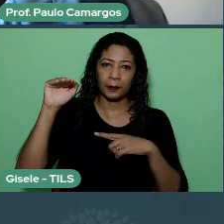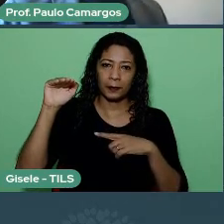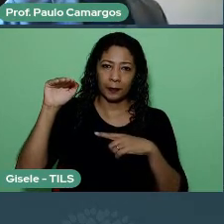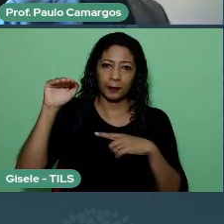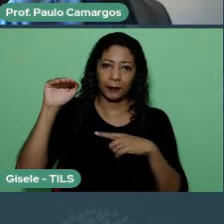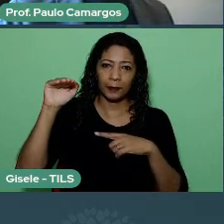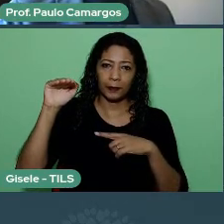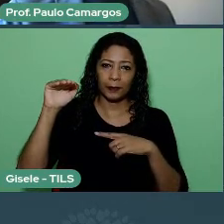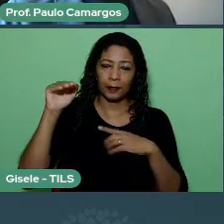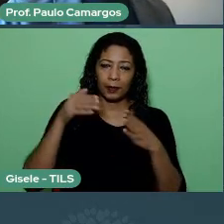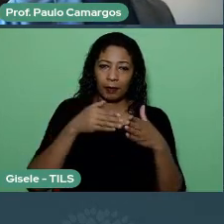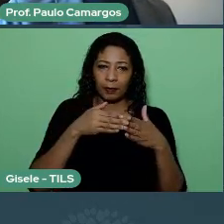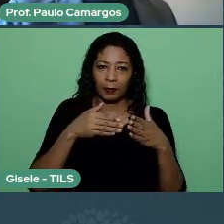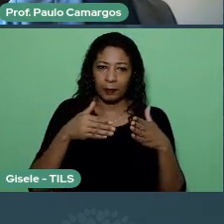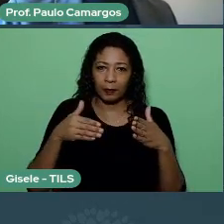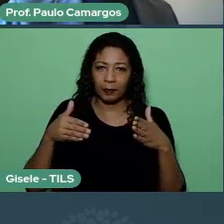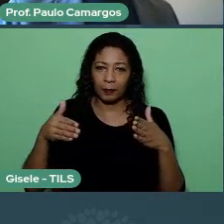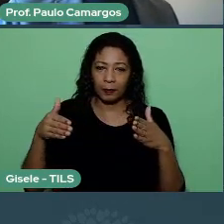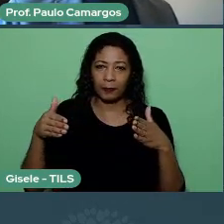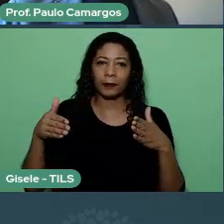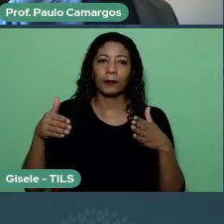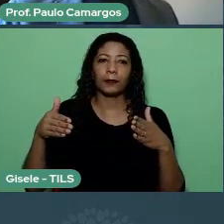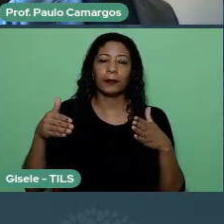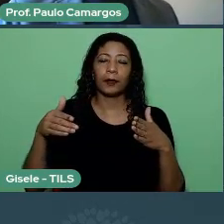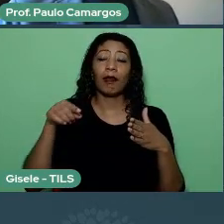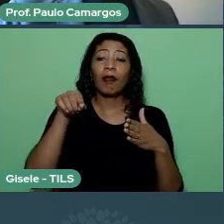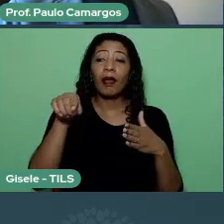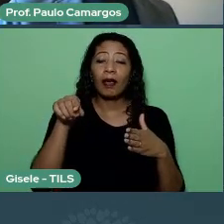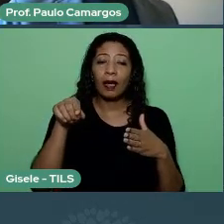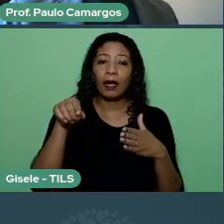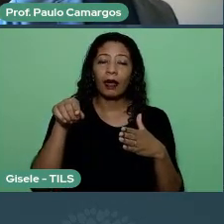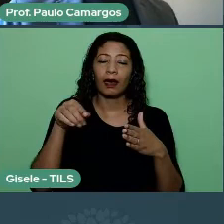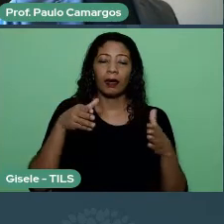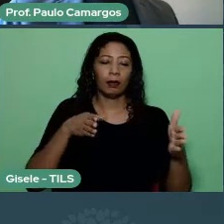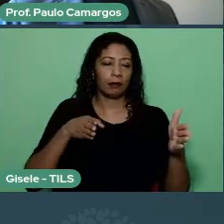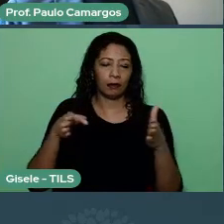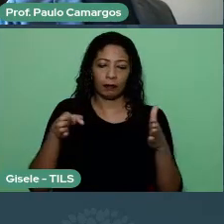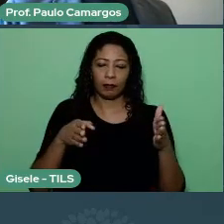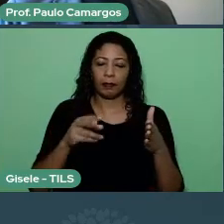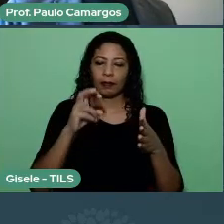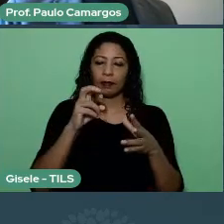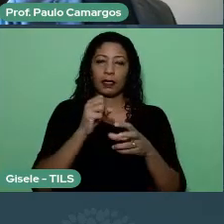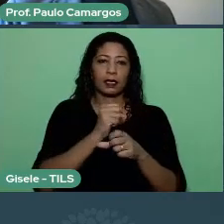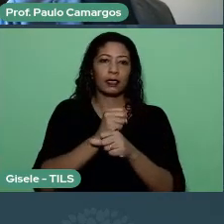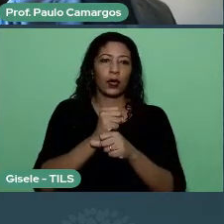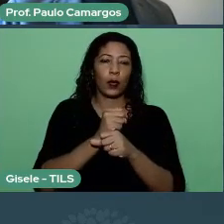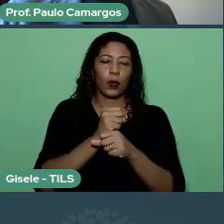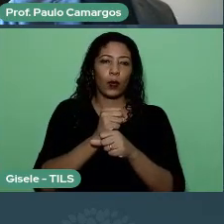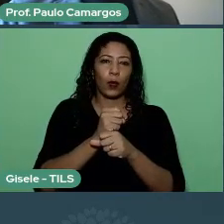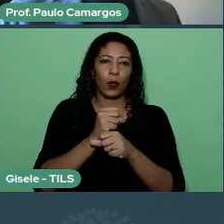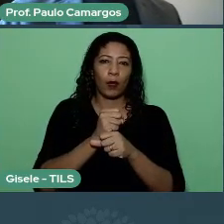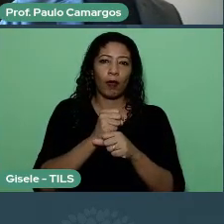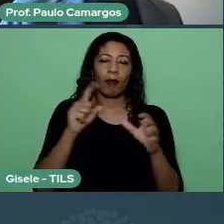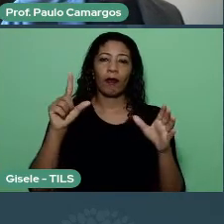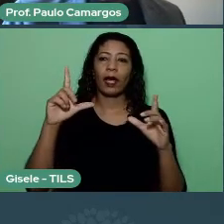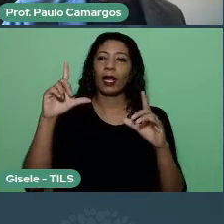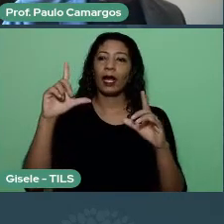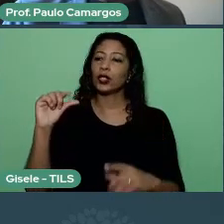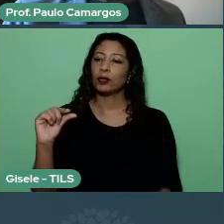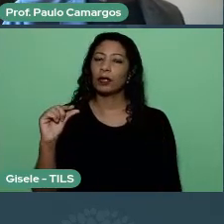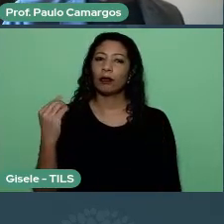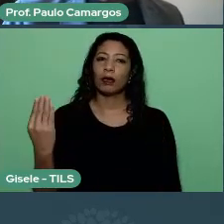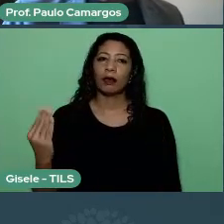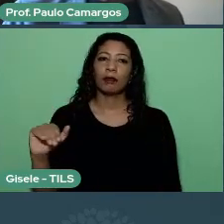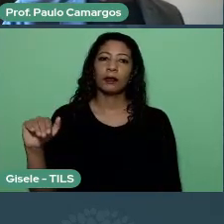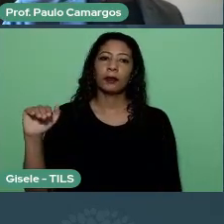score Z0. Essa criança, em nenhum momento ao longo dos 5 anos, ela teve desaceleração do crescimento,